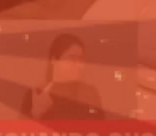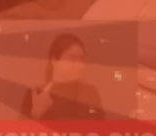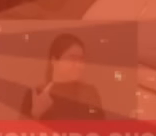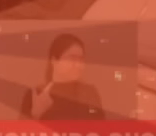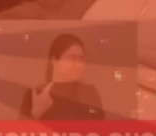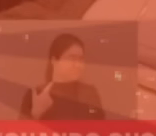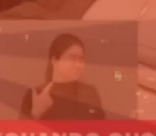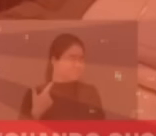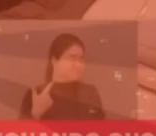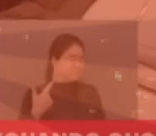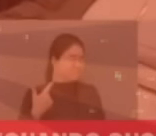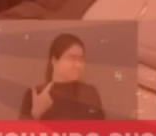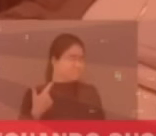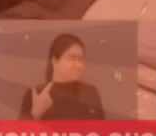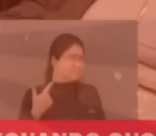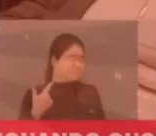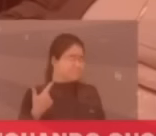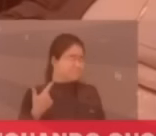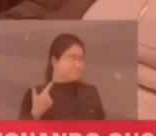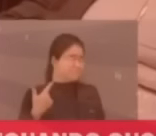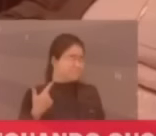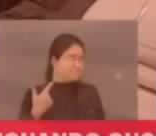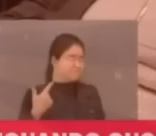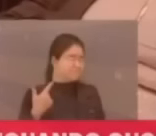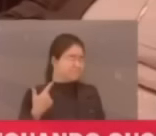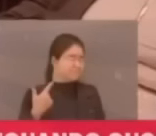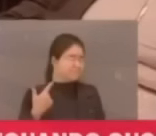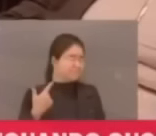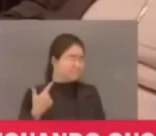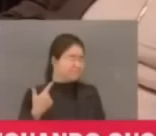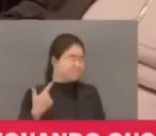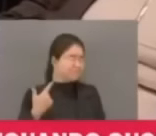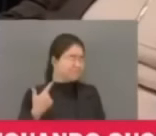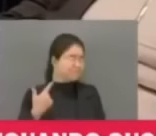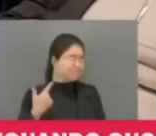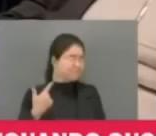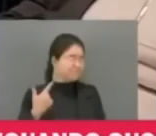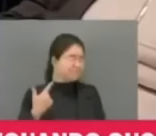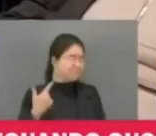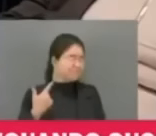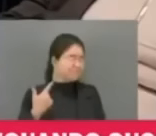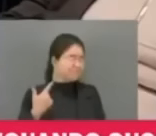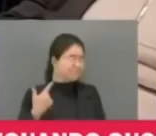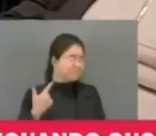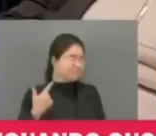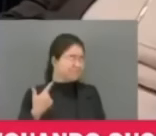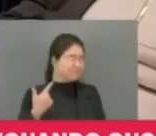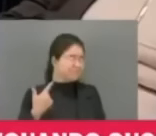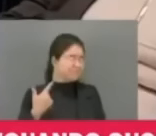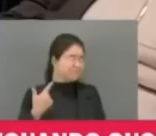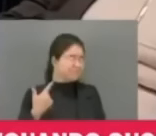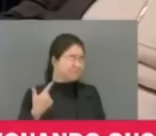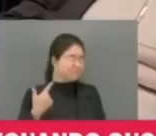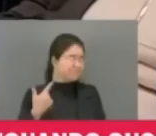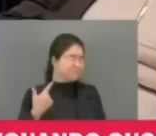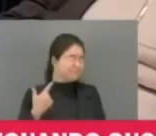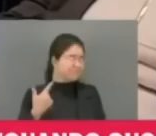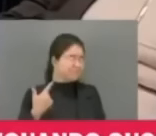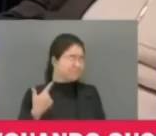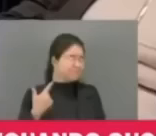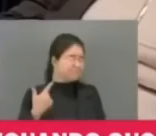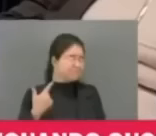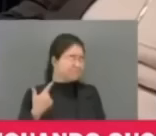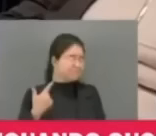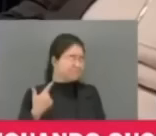Sérgio moro e Marinho senadores Sérgio moro e Marinho com os clichês de sempre de que o